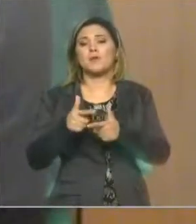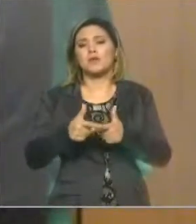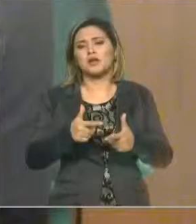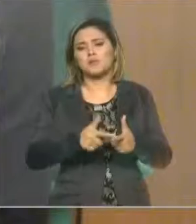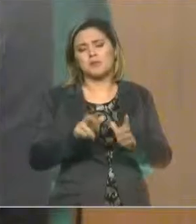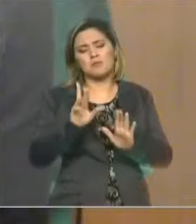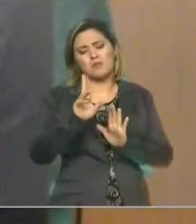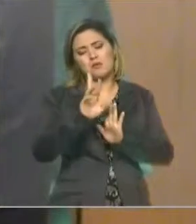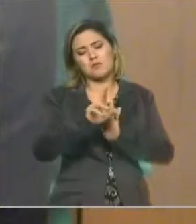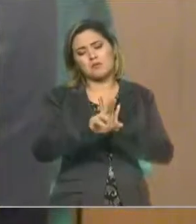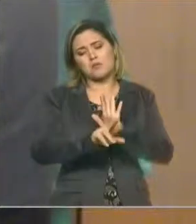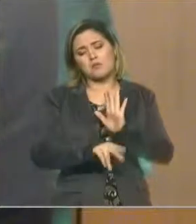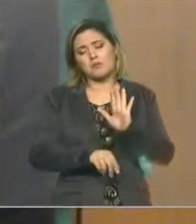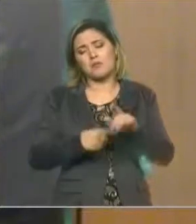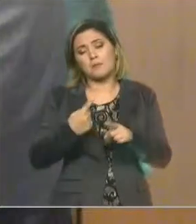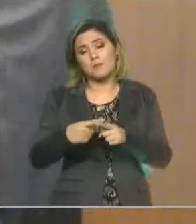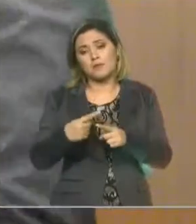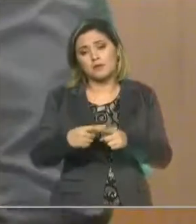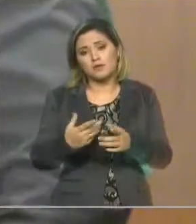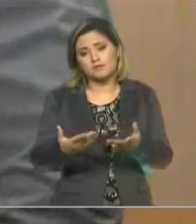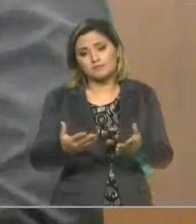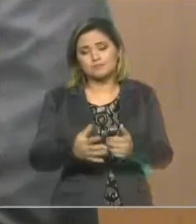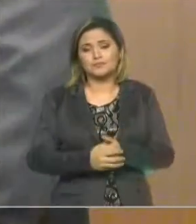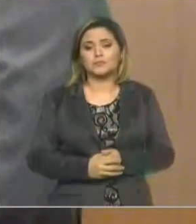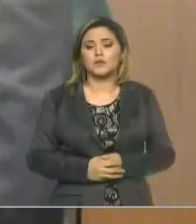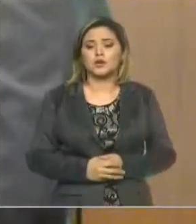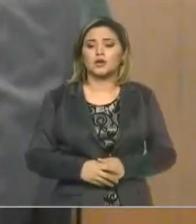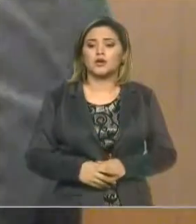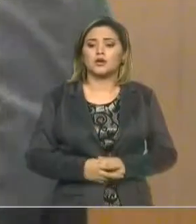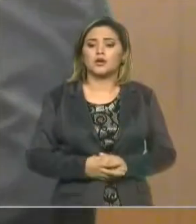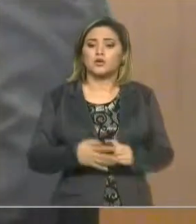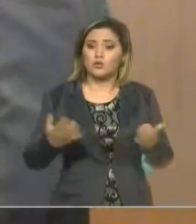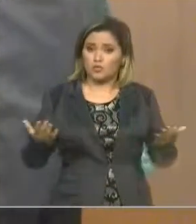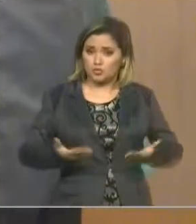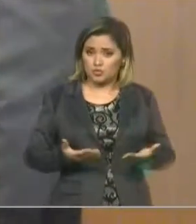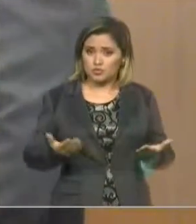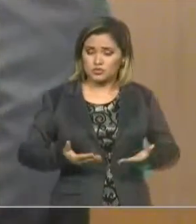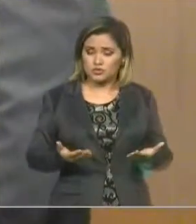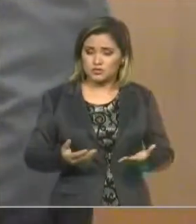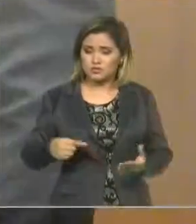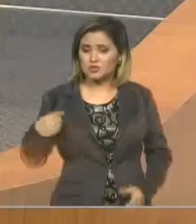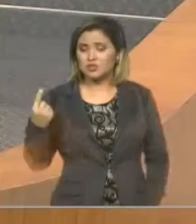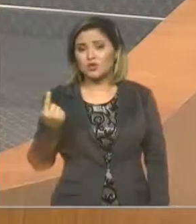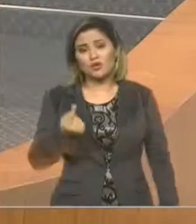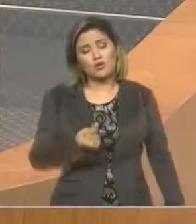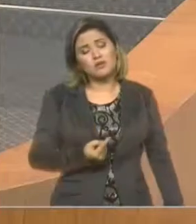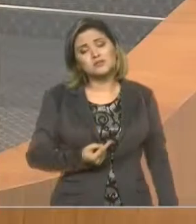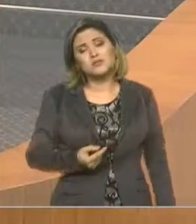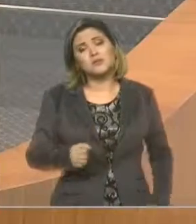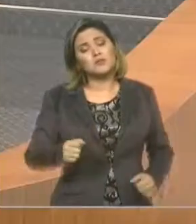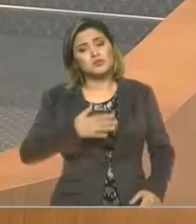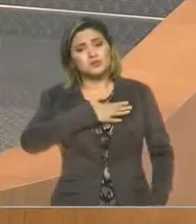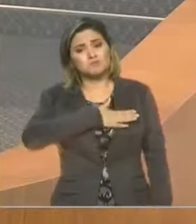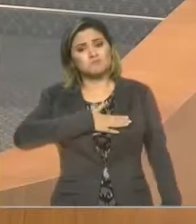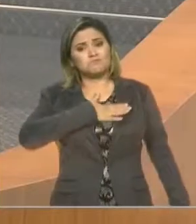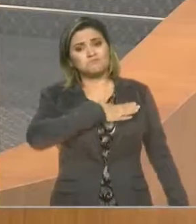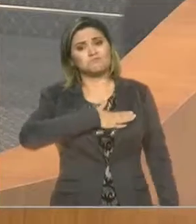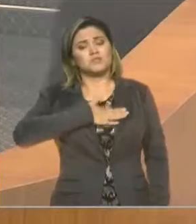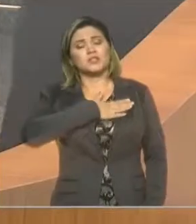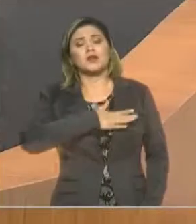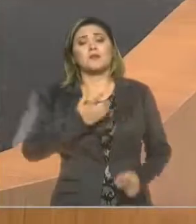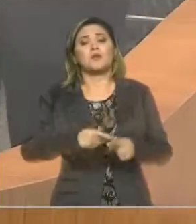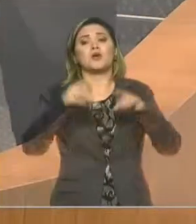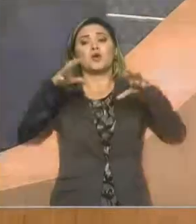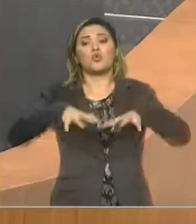multifatorial. Nós devíamos estar aqui comemorando a chuva, porque chuva é sinônimo de vida. Chuva